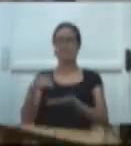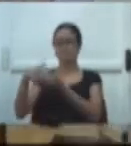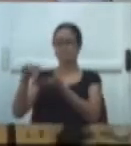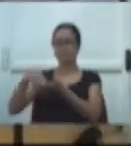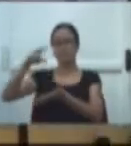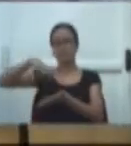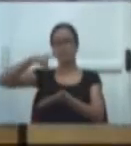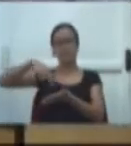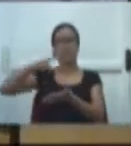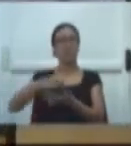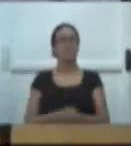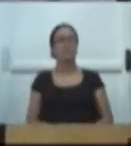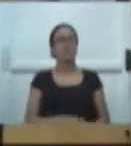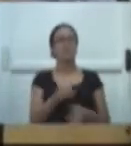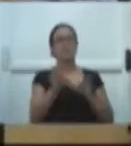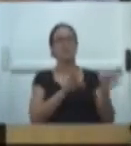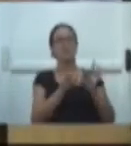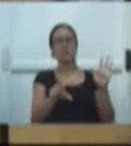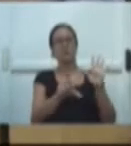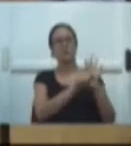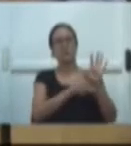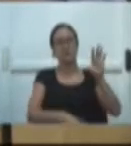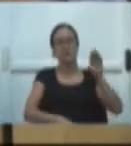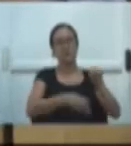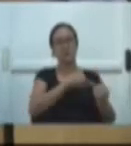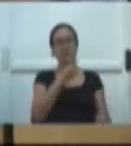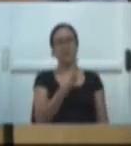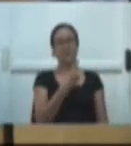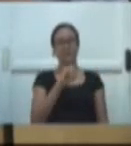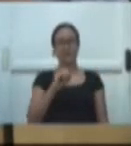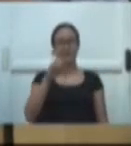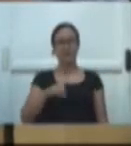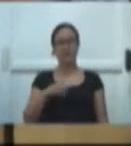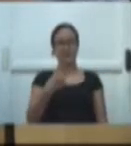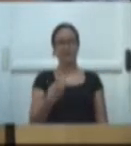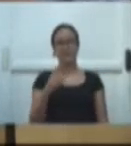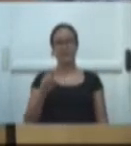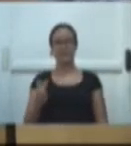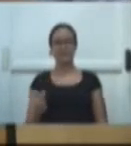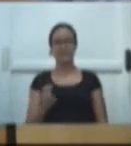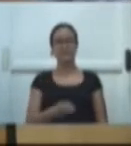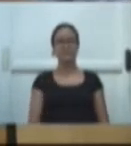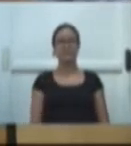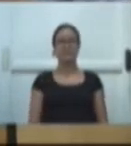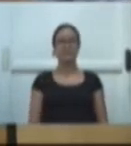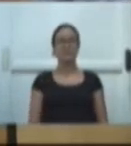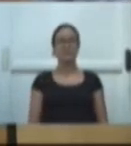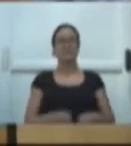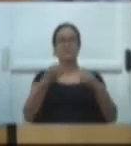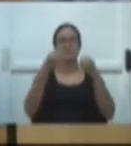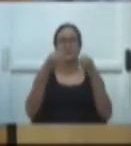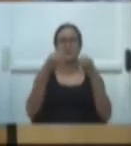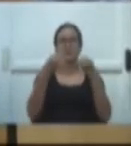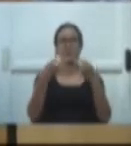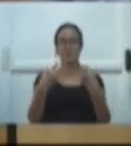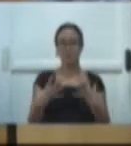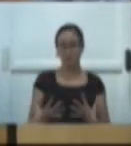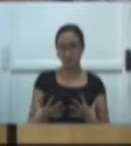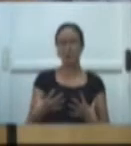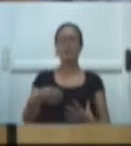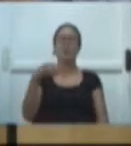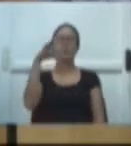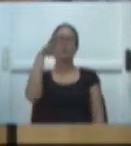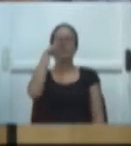Projeto de lei complementar número 10/15. Dispõe sobre a revisão geral anual dos subsídios dos